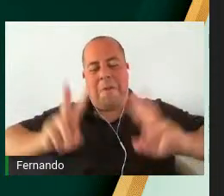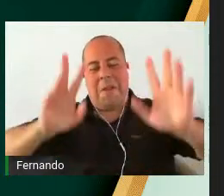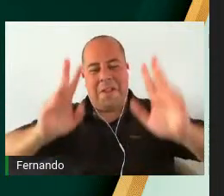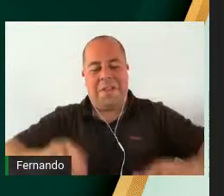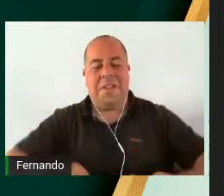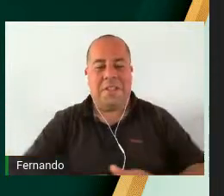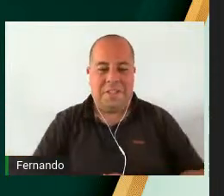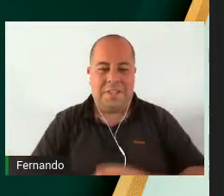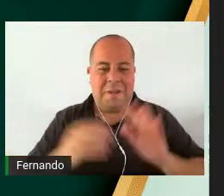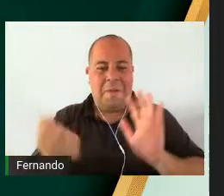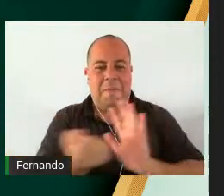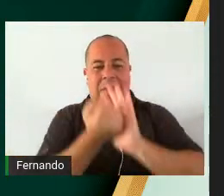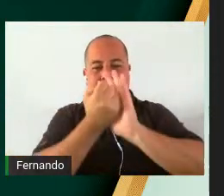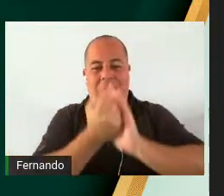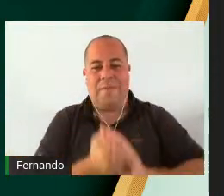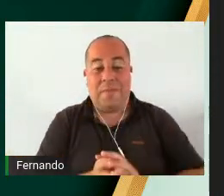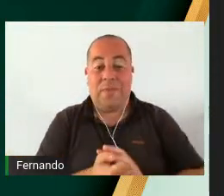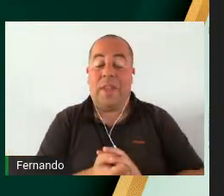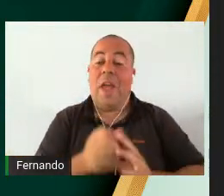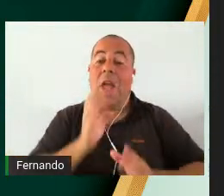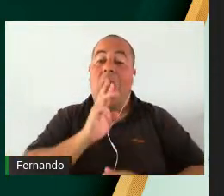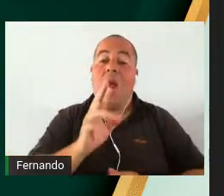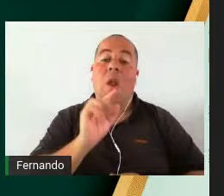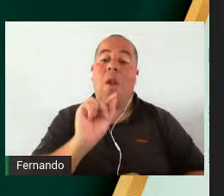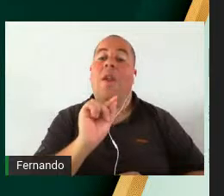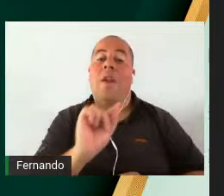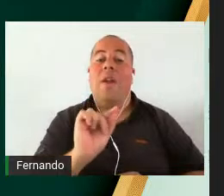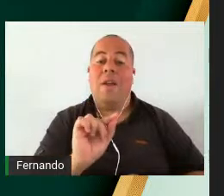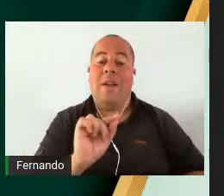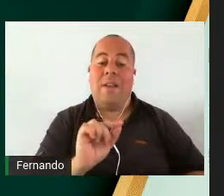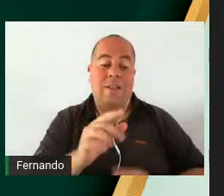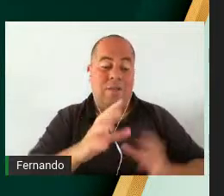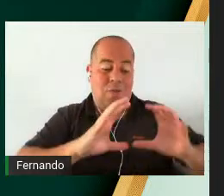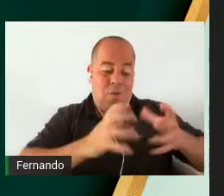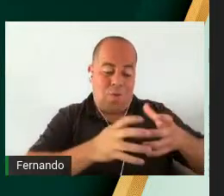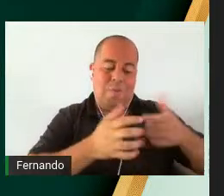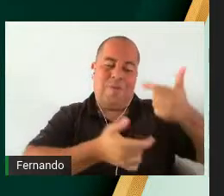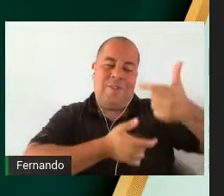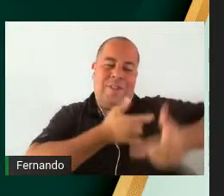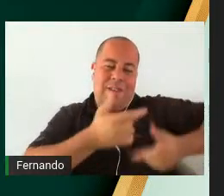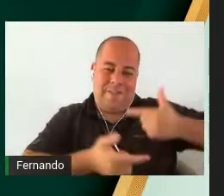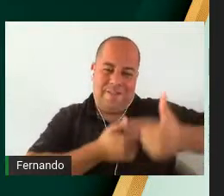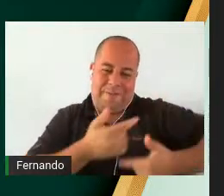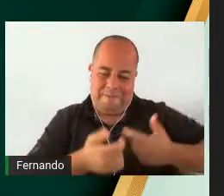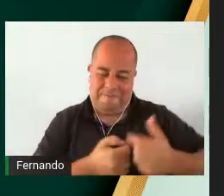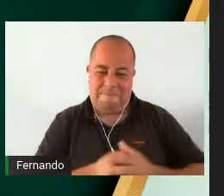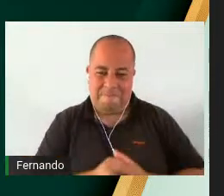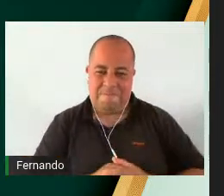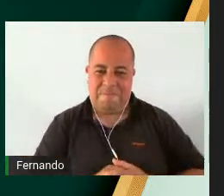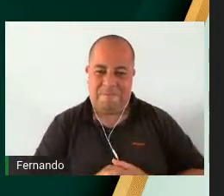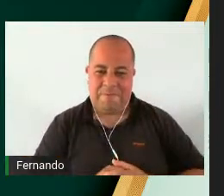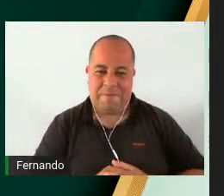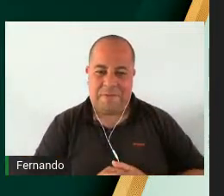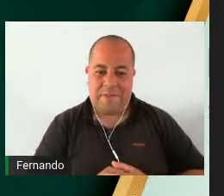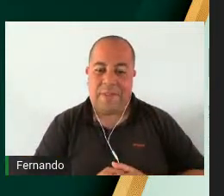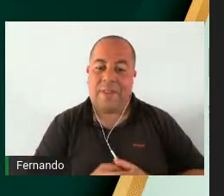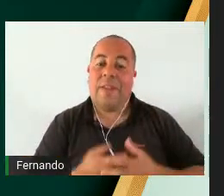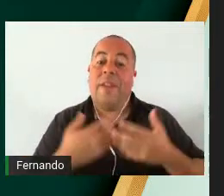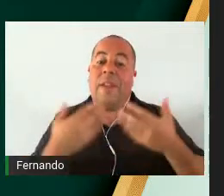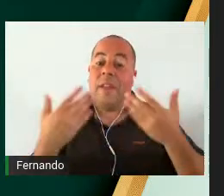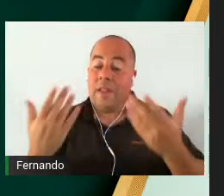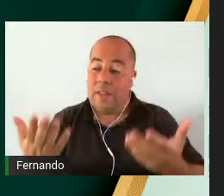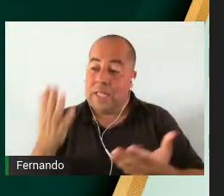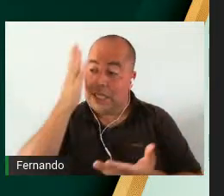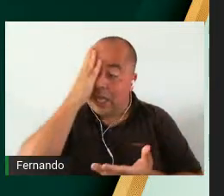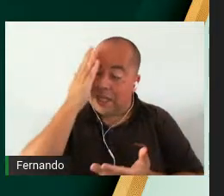lindo disso, isso é fruto de uma conquista coletiva. Temos a certeza de que cada um de vocês levará